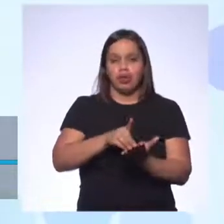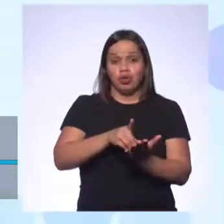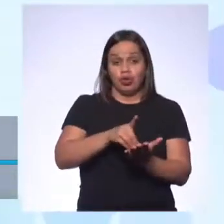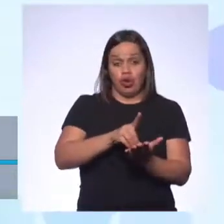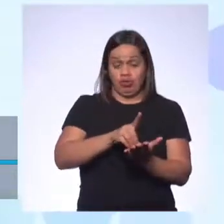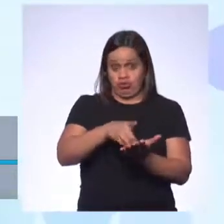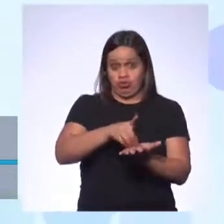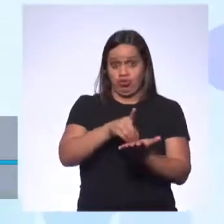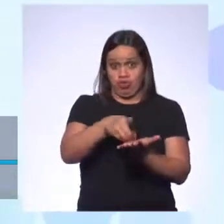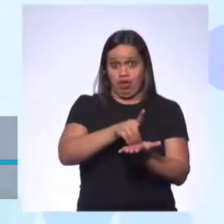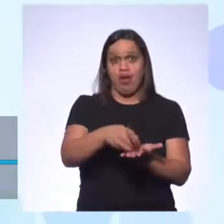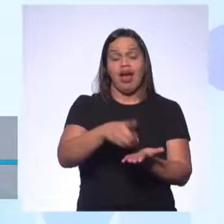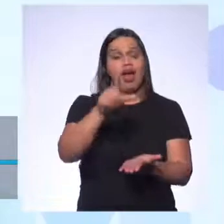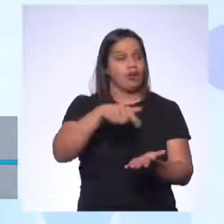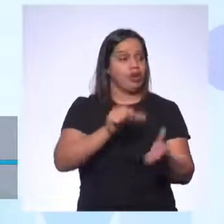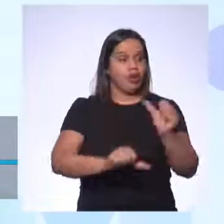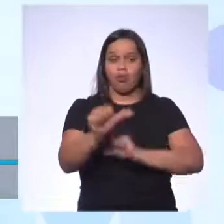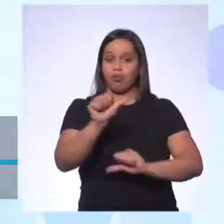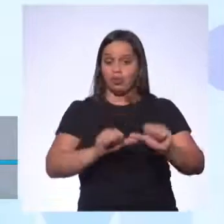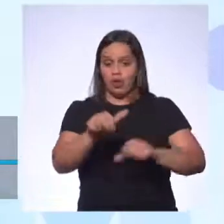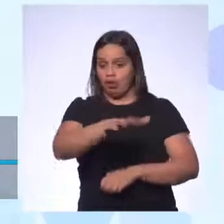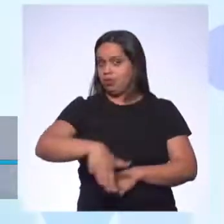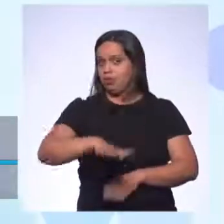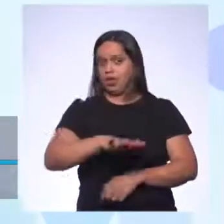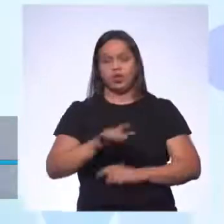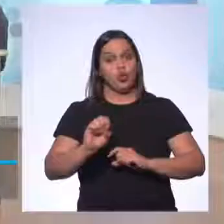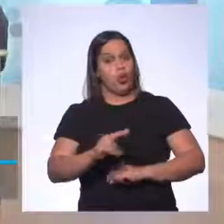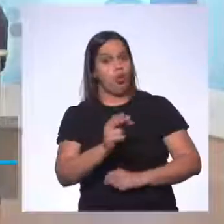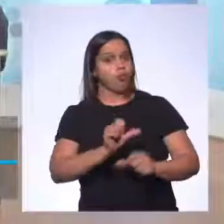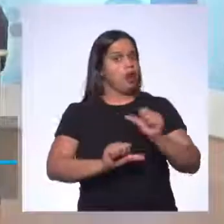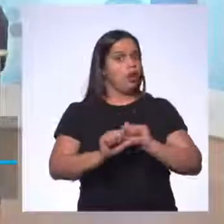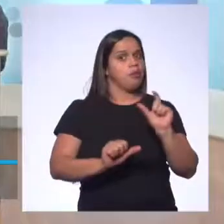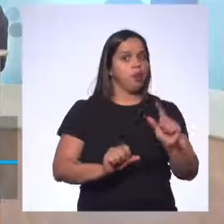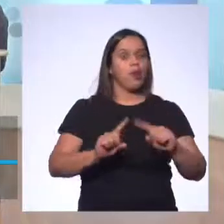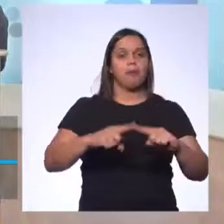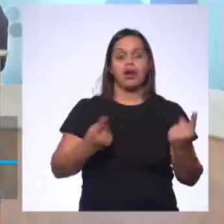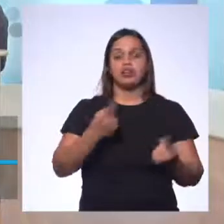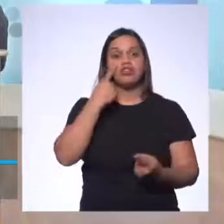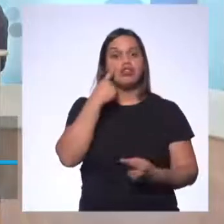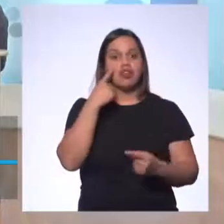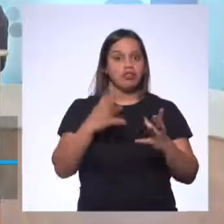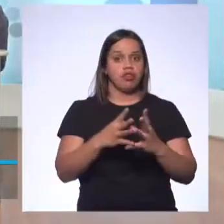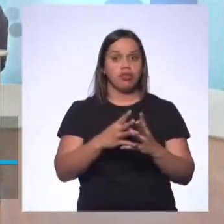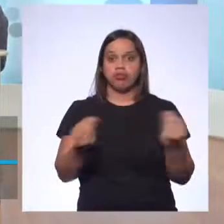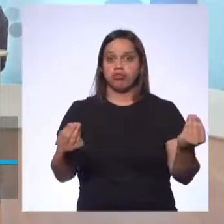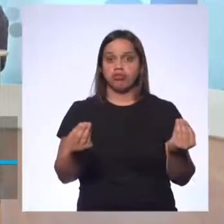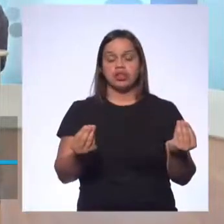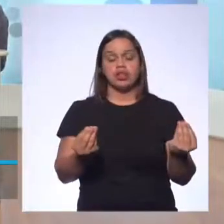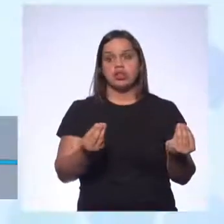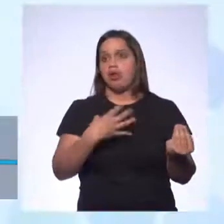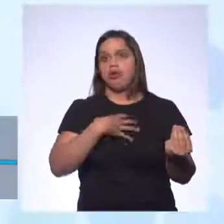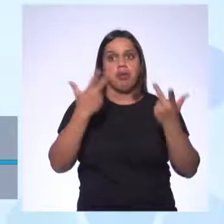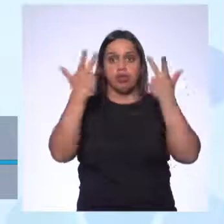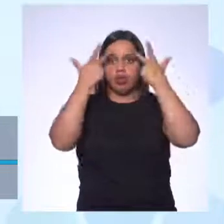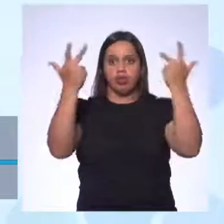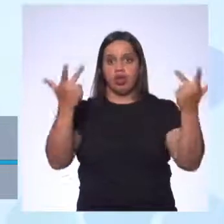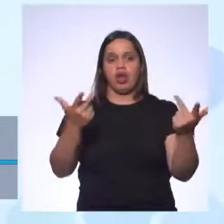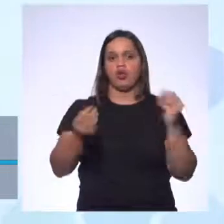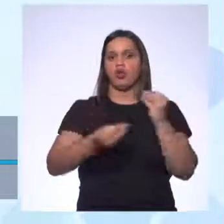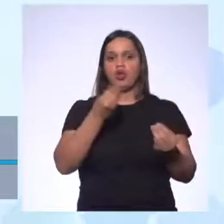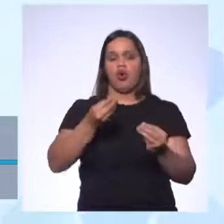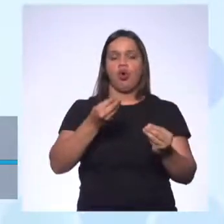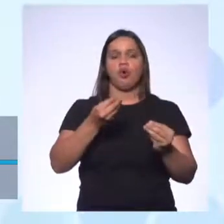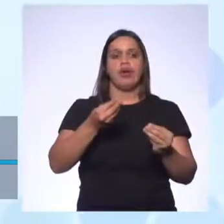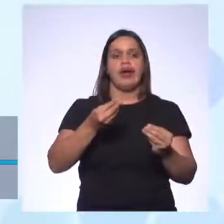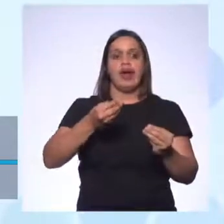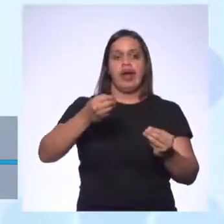não modificaram o ambiente, ou modificaram muito pouco, e mesmo assim foram extintos de uma forma natural, né, com a queda aí, de um